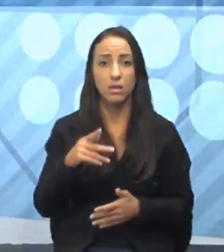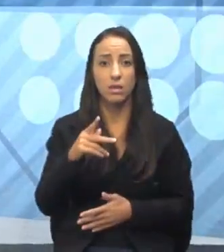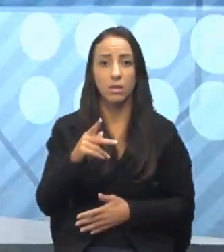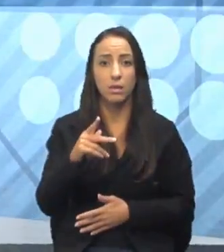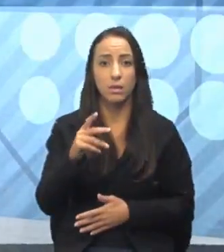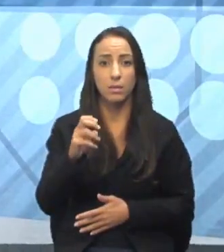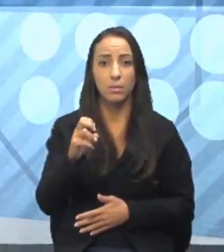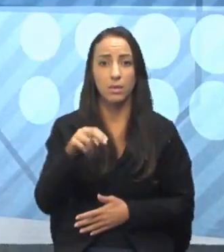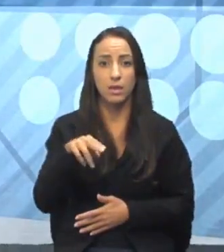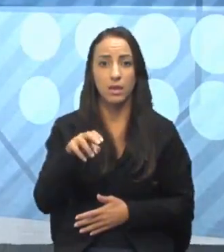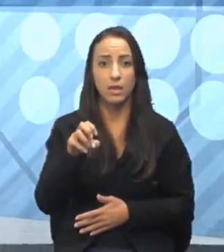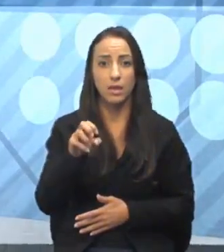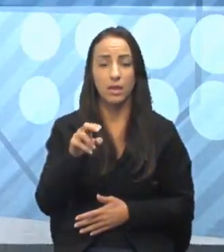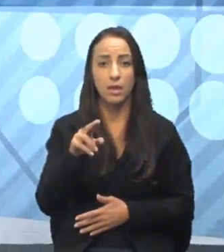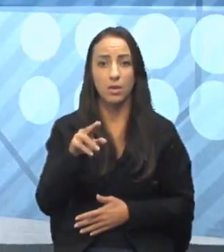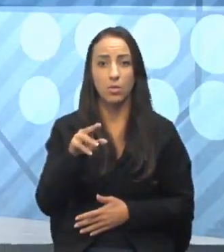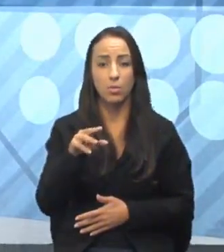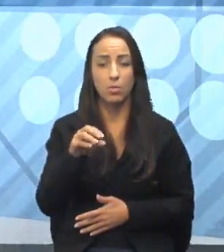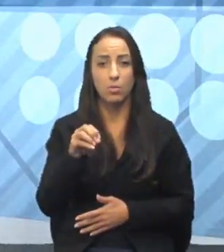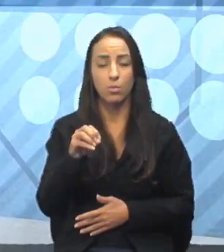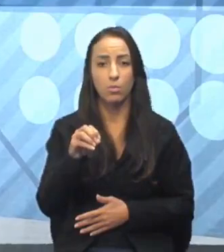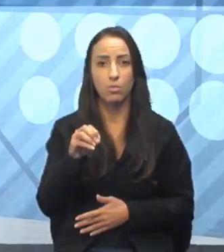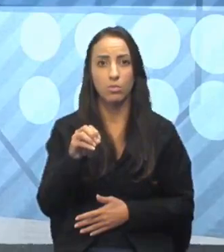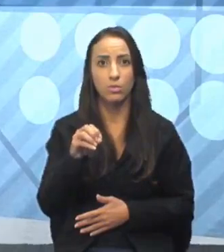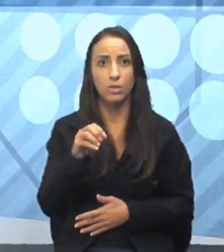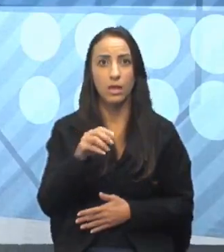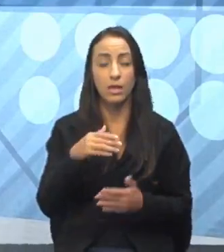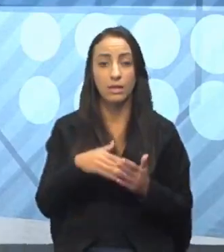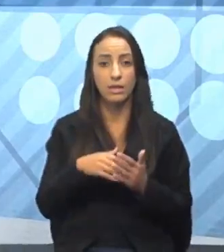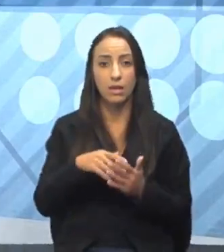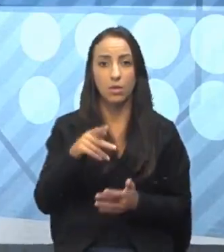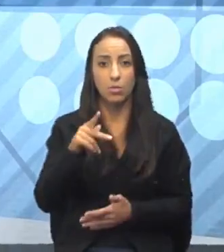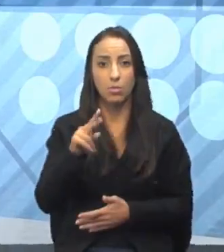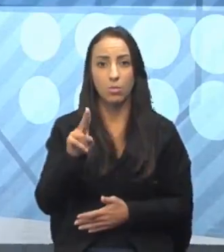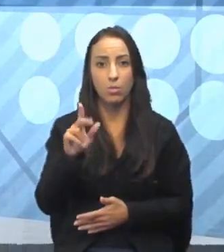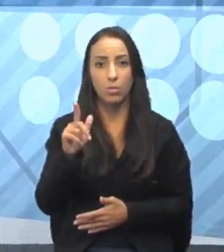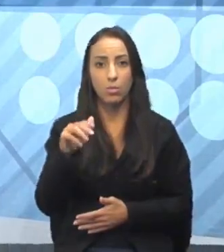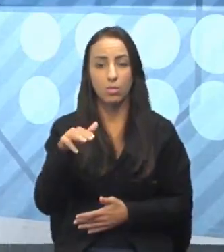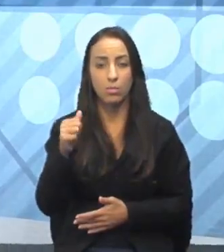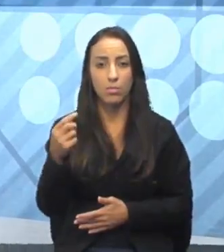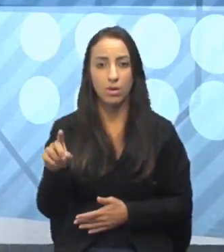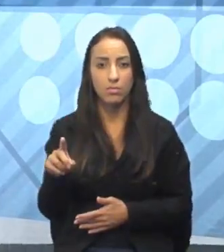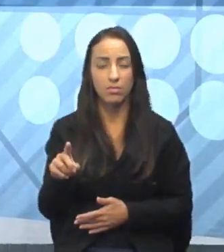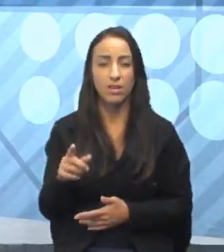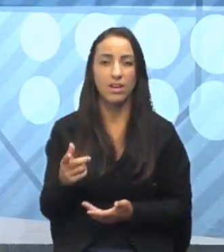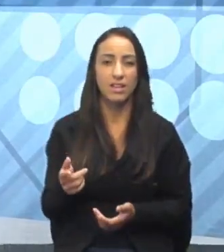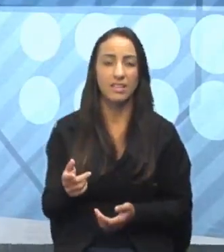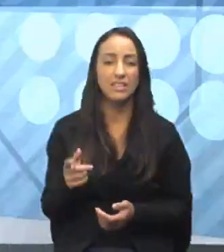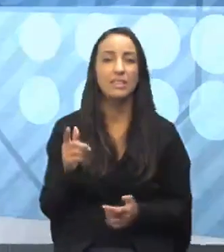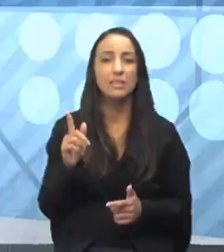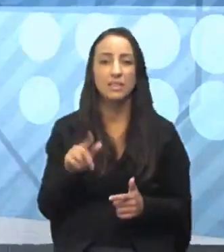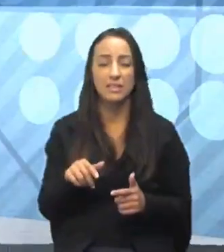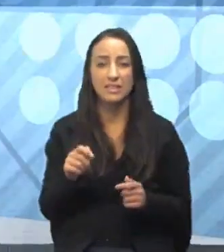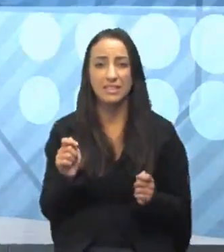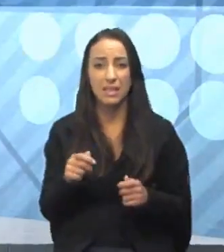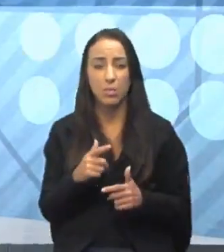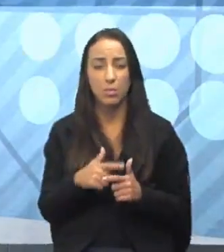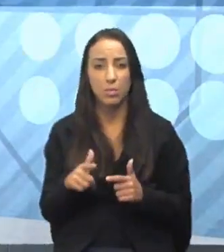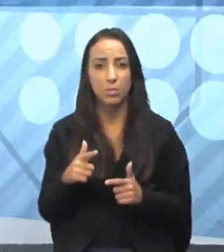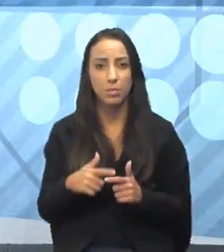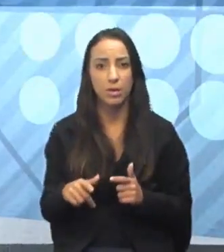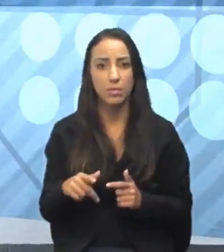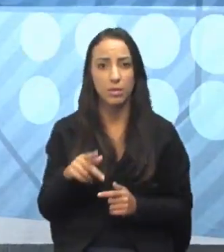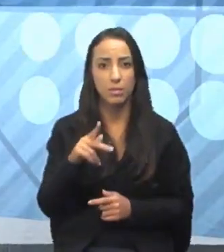pneumonia aspirativa. É quando o paciente aspira, ou seja, respira um conteúdo